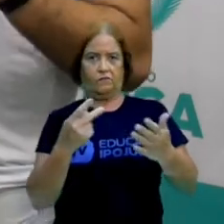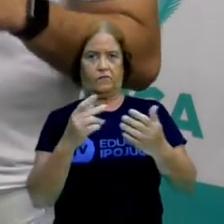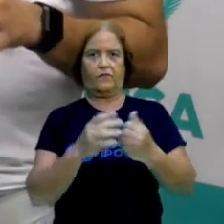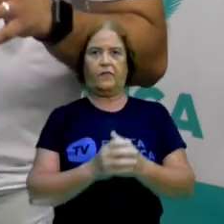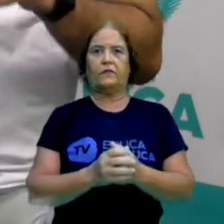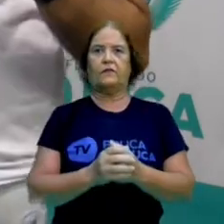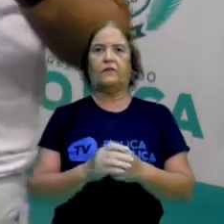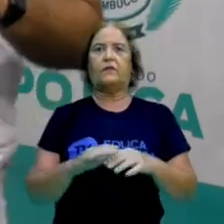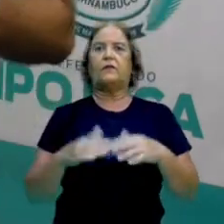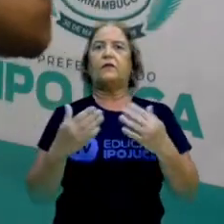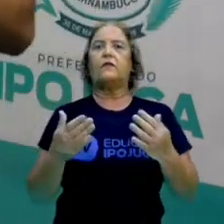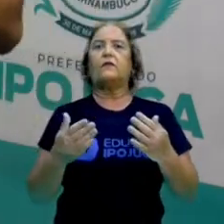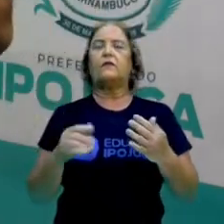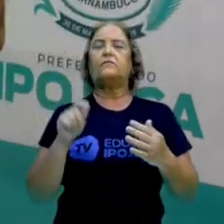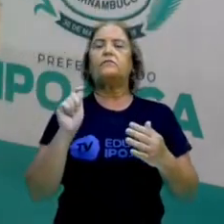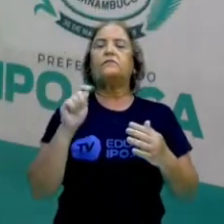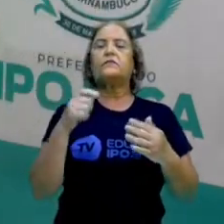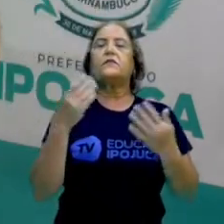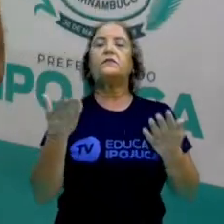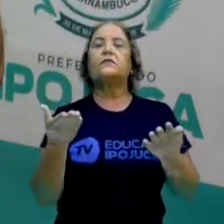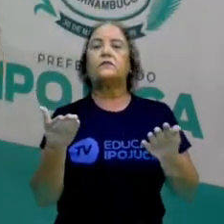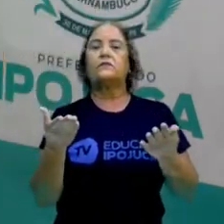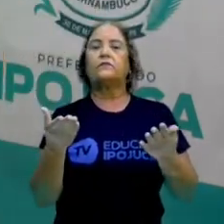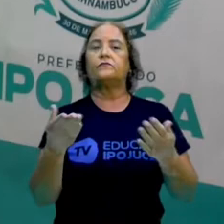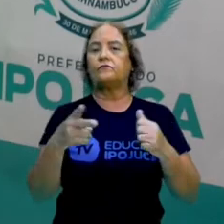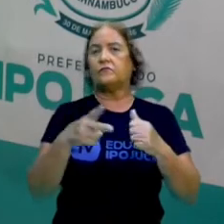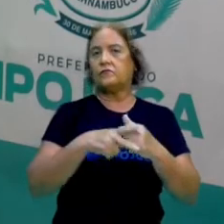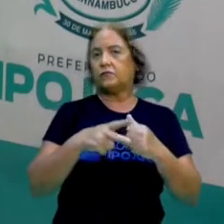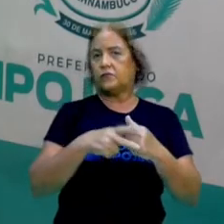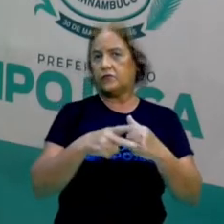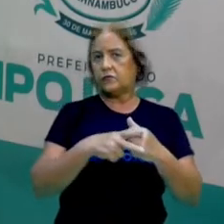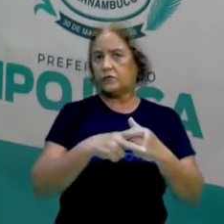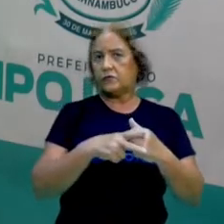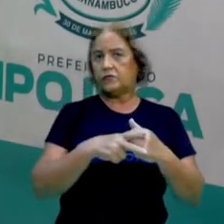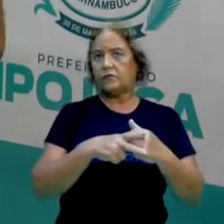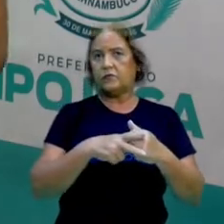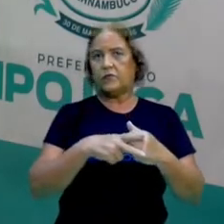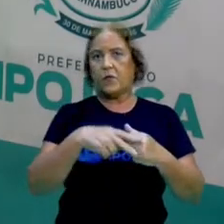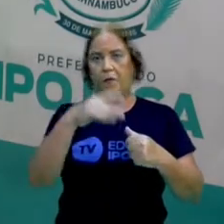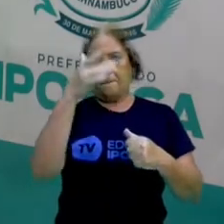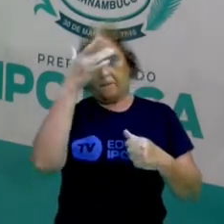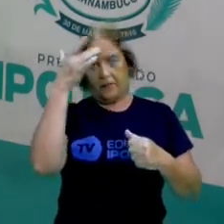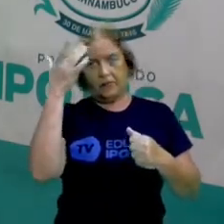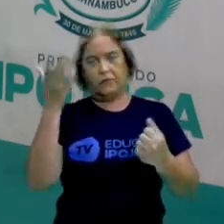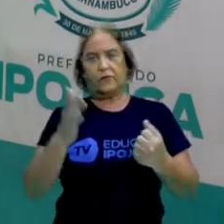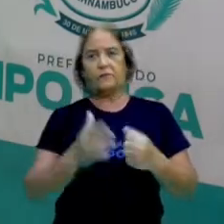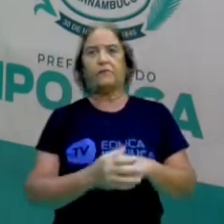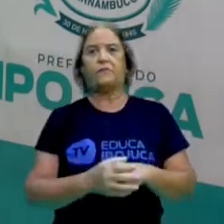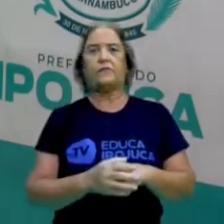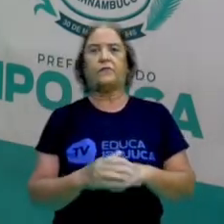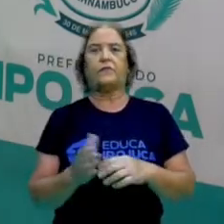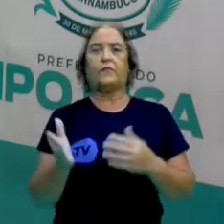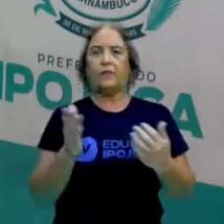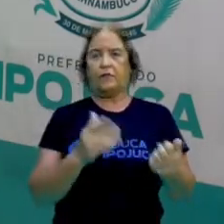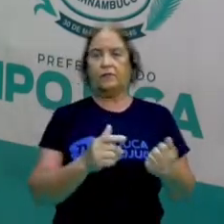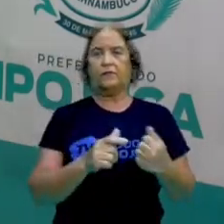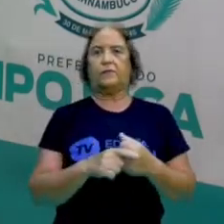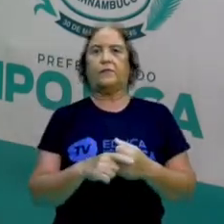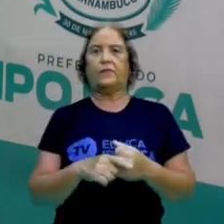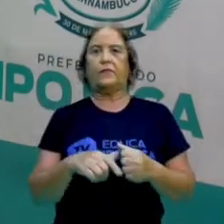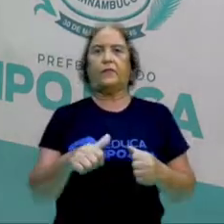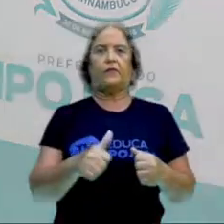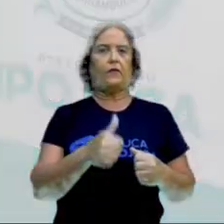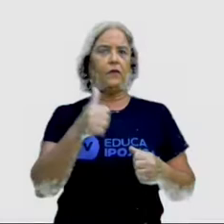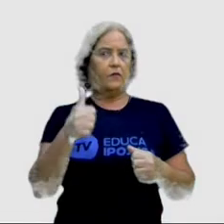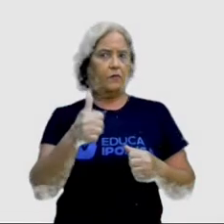Quem são esses pronomes pessoais? Quem são os subject pronouns? Então, vamos lá. Primeiro,